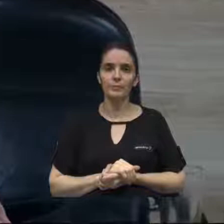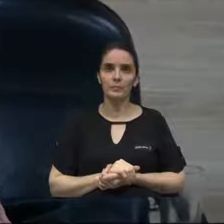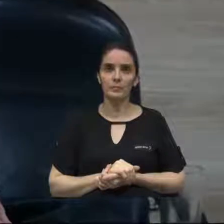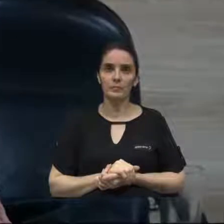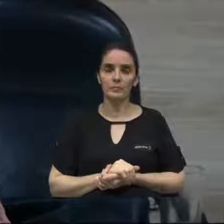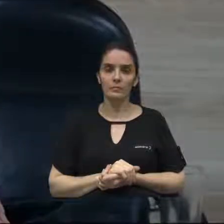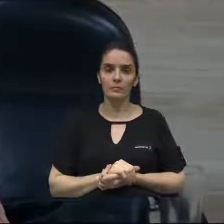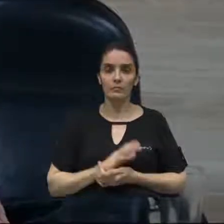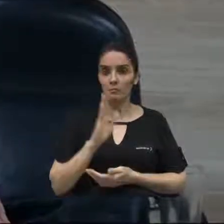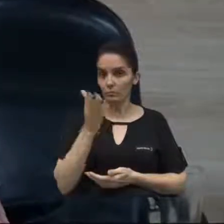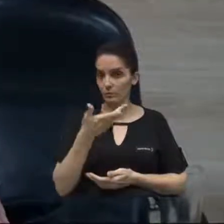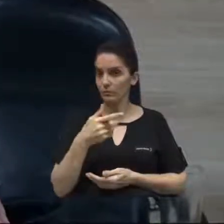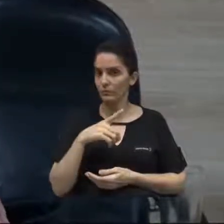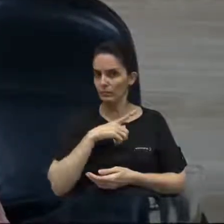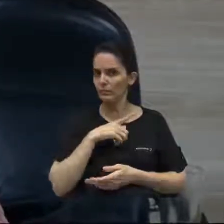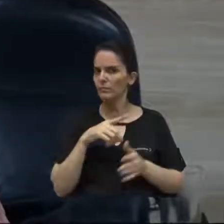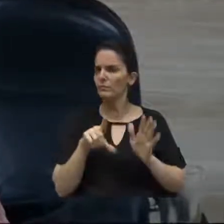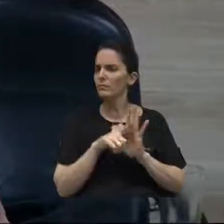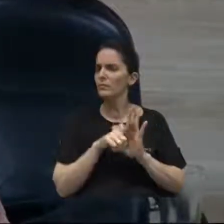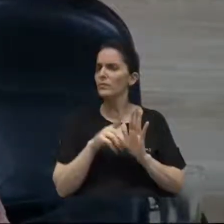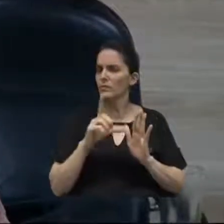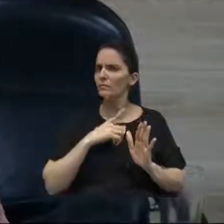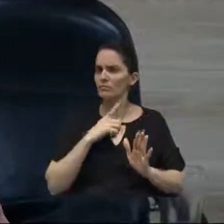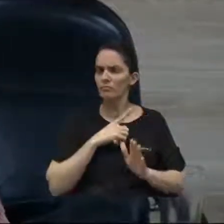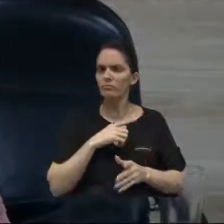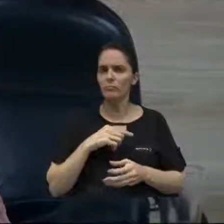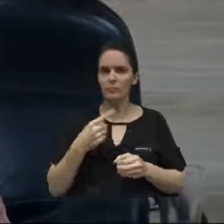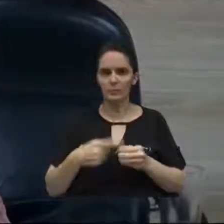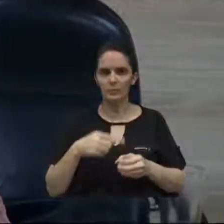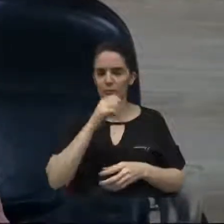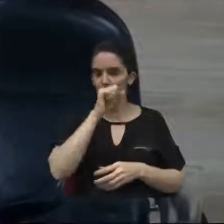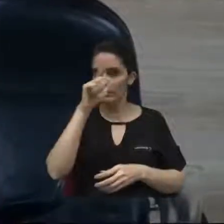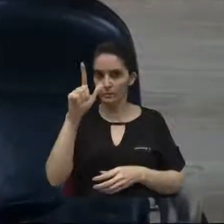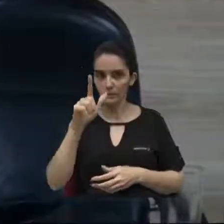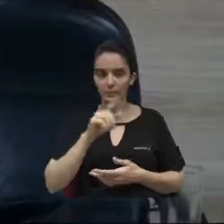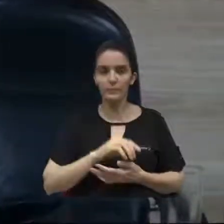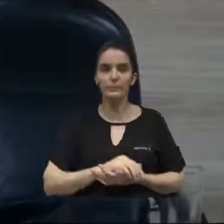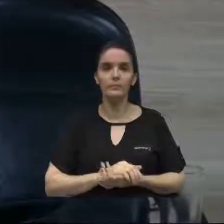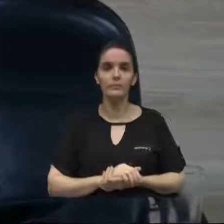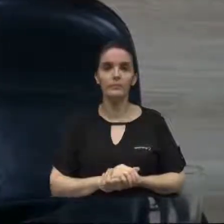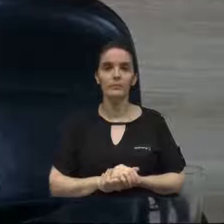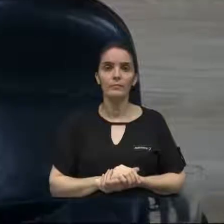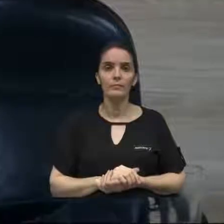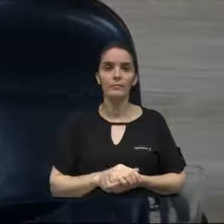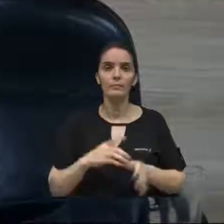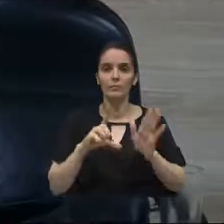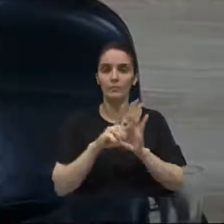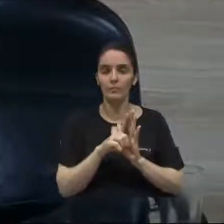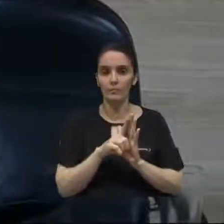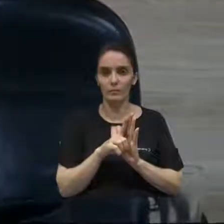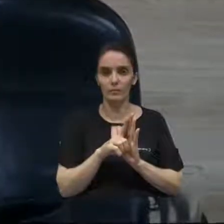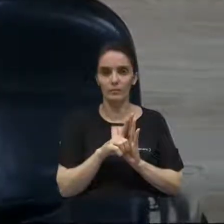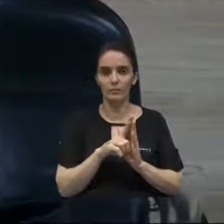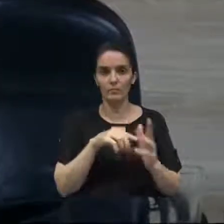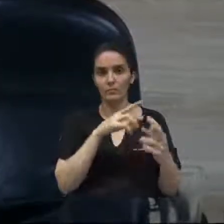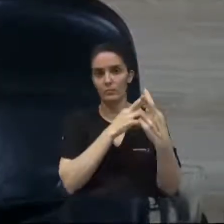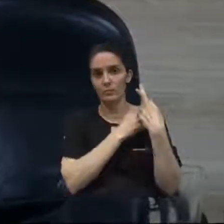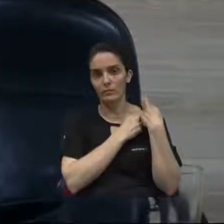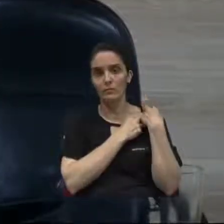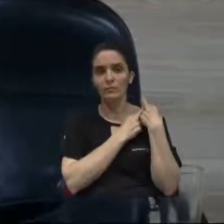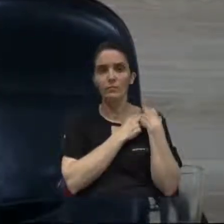Já havia uma lei nesse município, no município de Limeira, de autoria